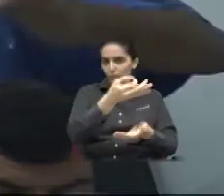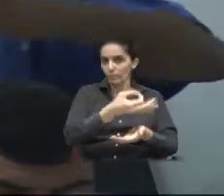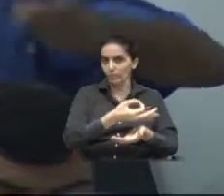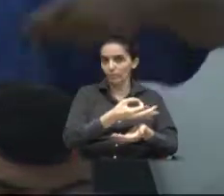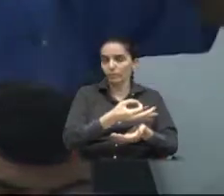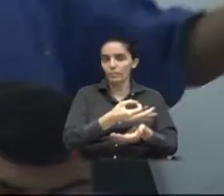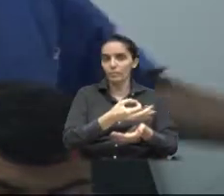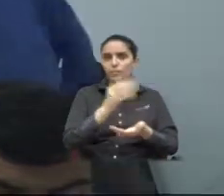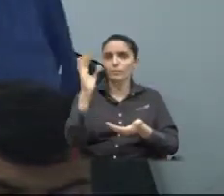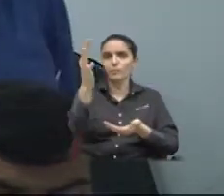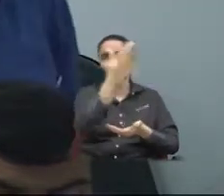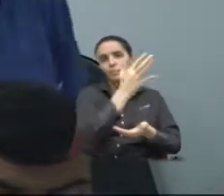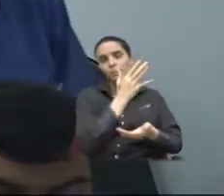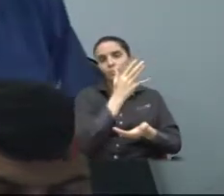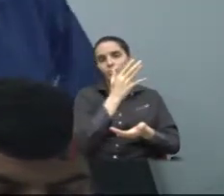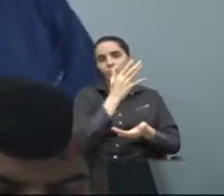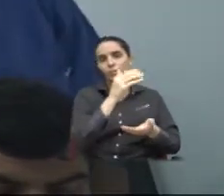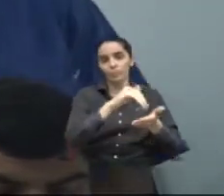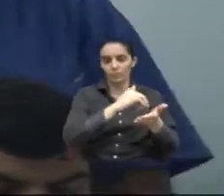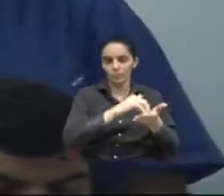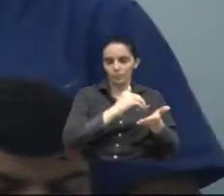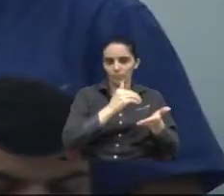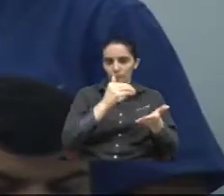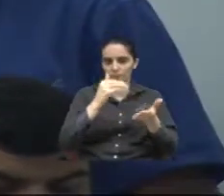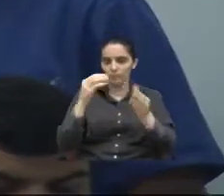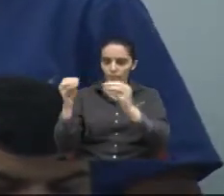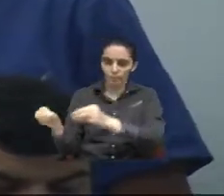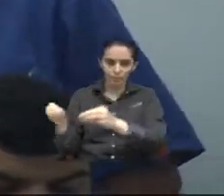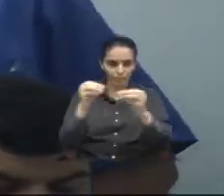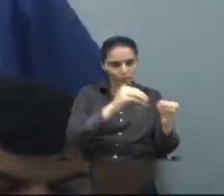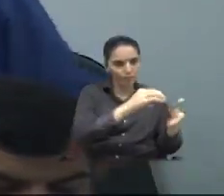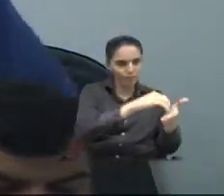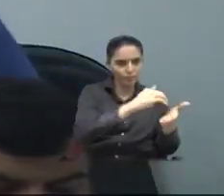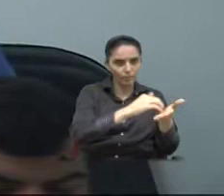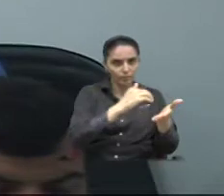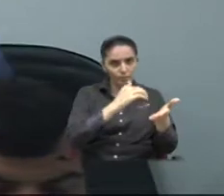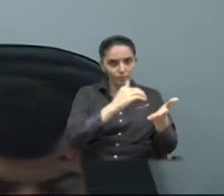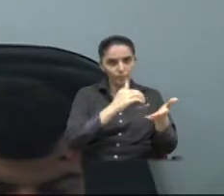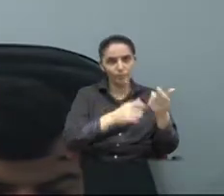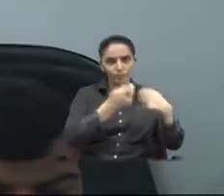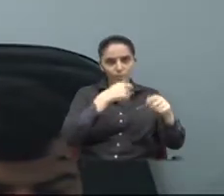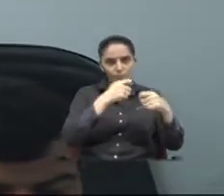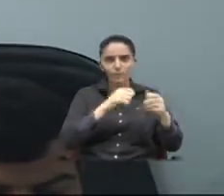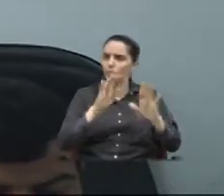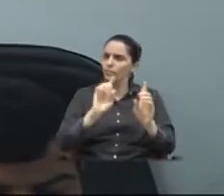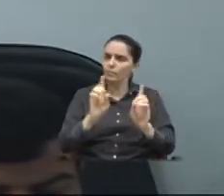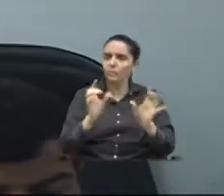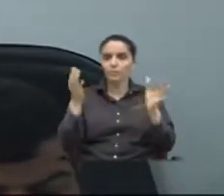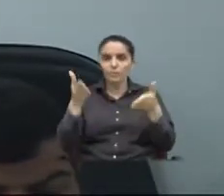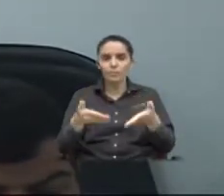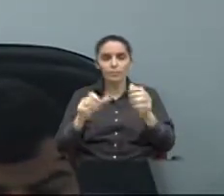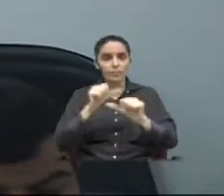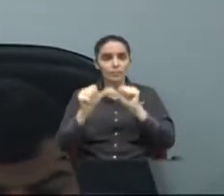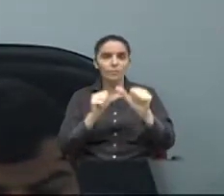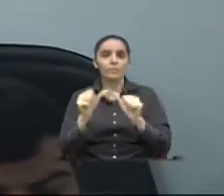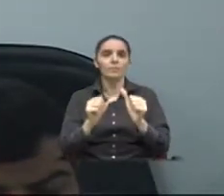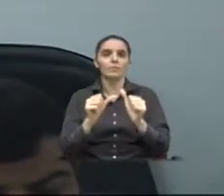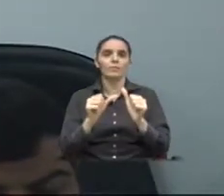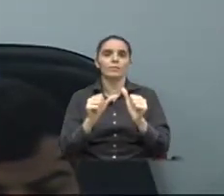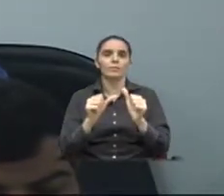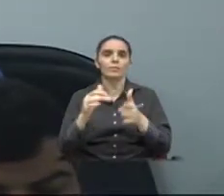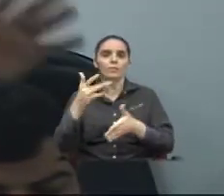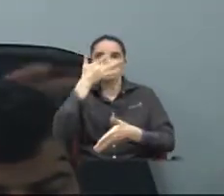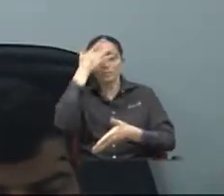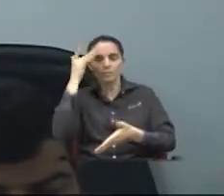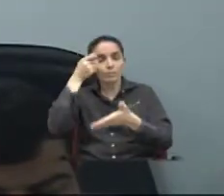meio ambiente tinha que repassar para a Secretaria de Administração. Então, esse projeto já trata direto com a Secretaria de Administração.